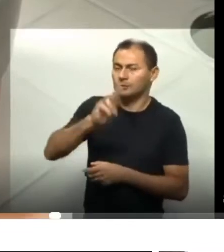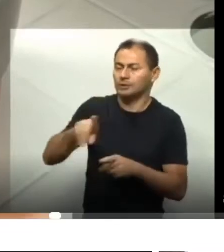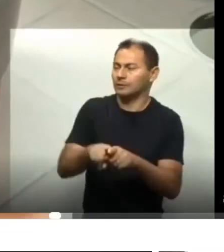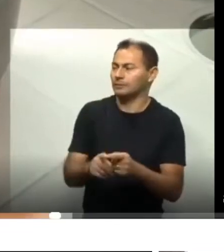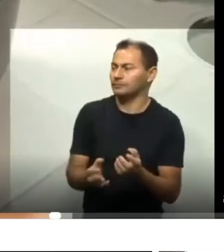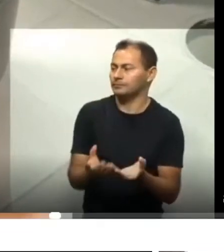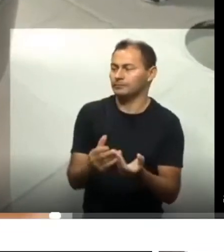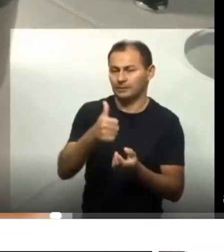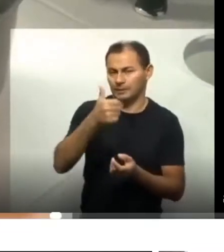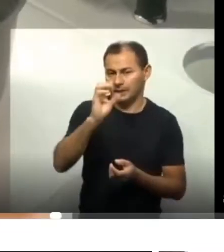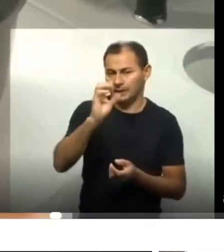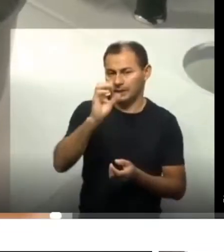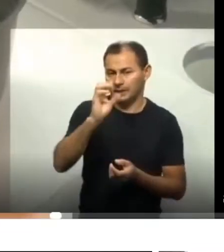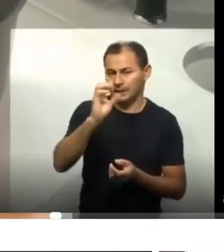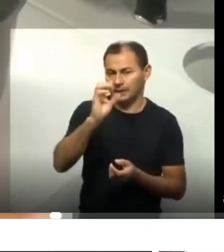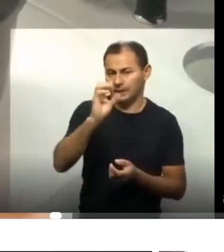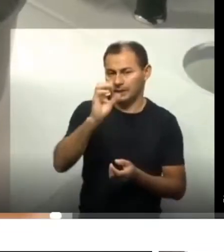E observe que